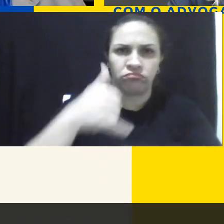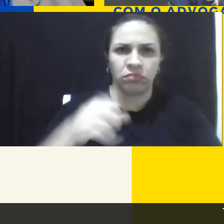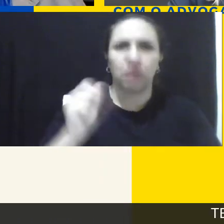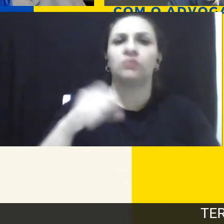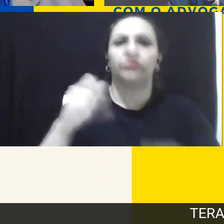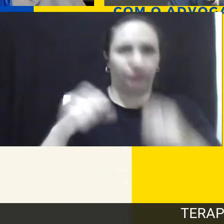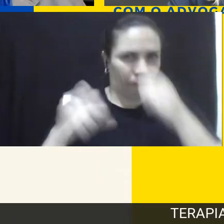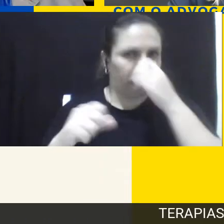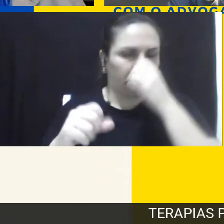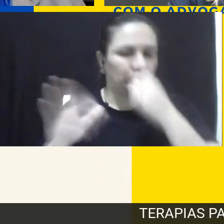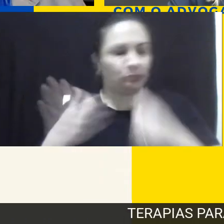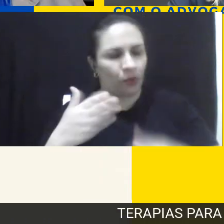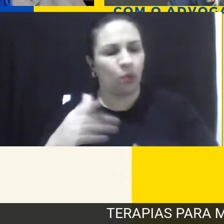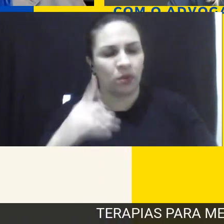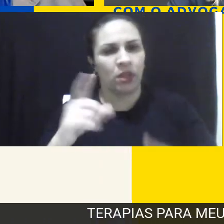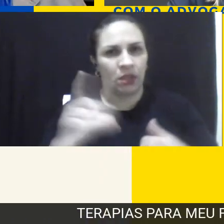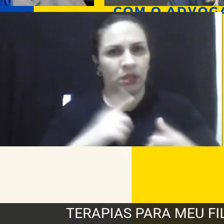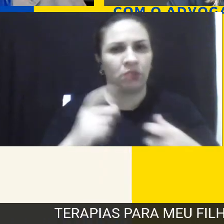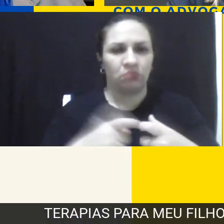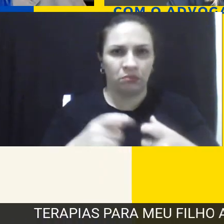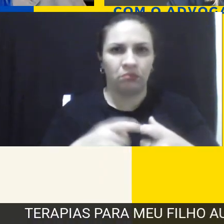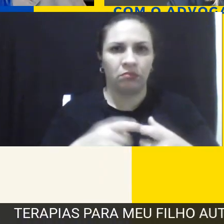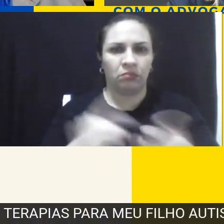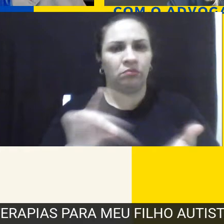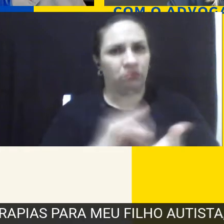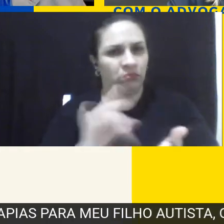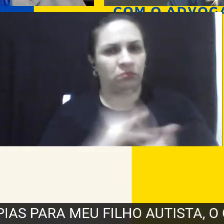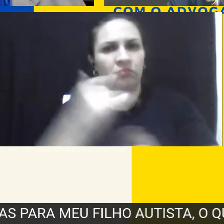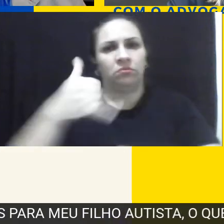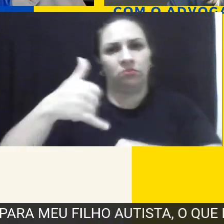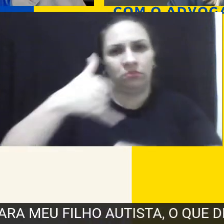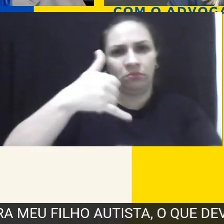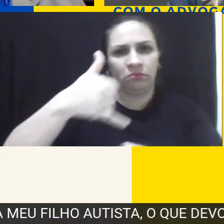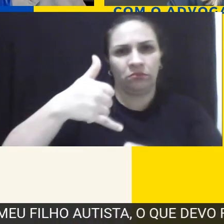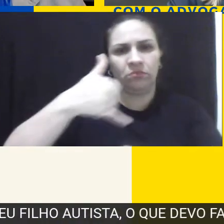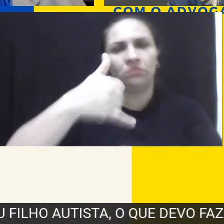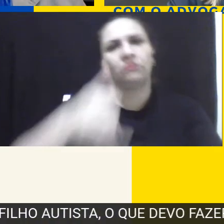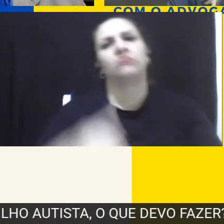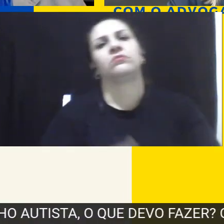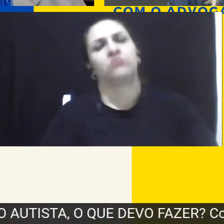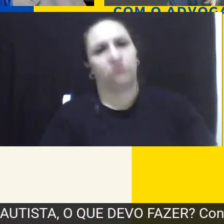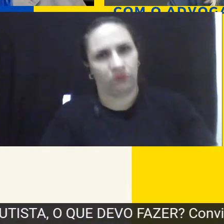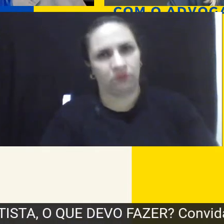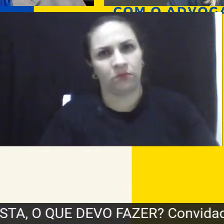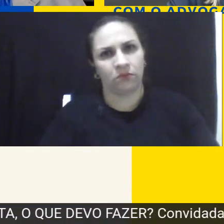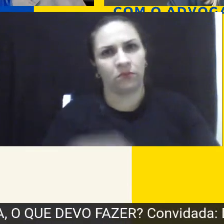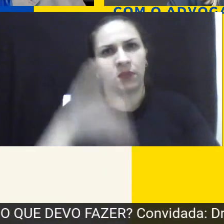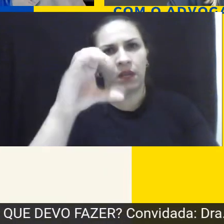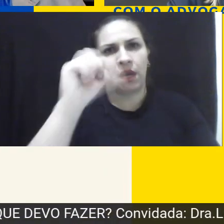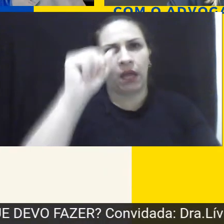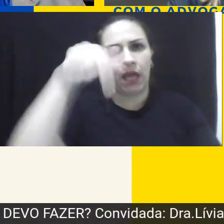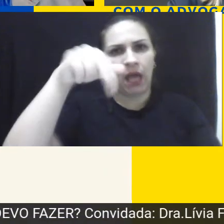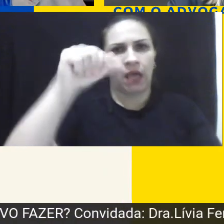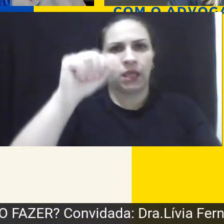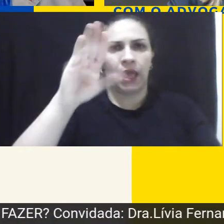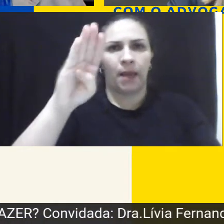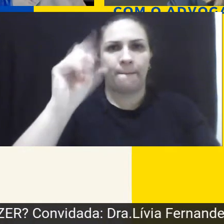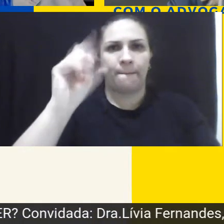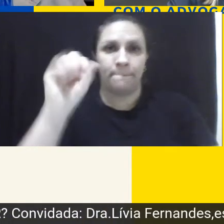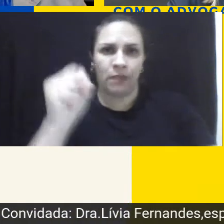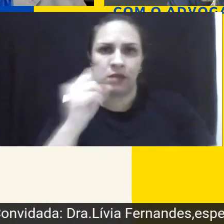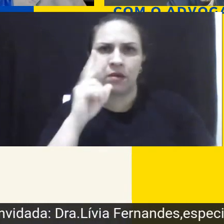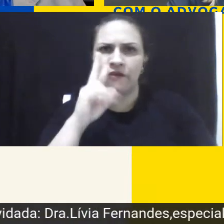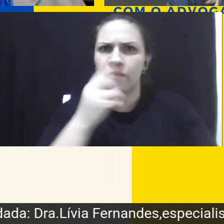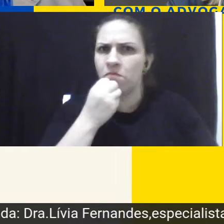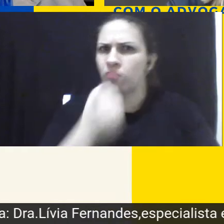alguns médicos que prescrevem cannabis e a gente vê um avanço